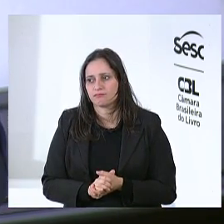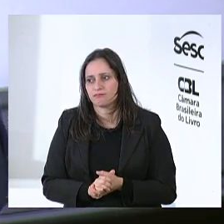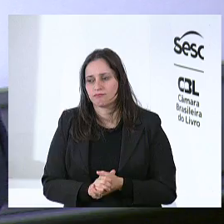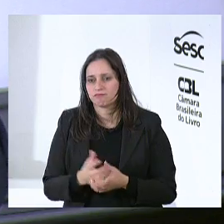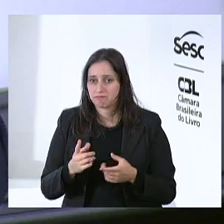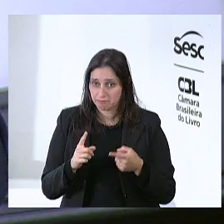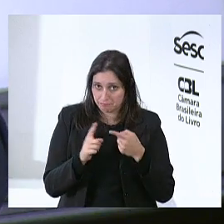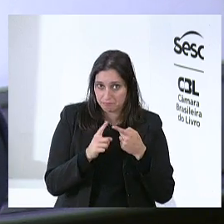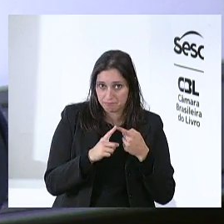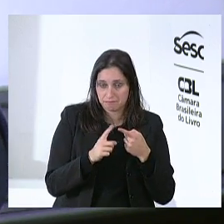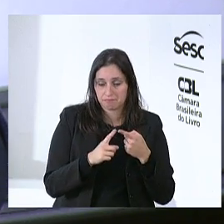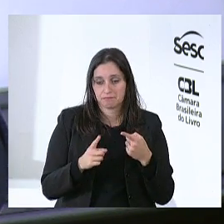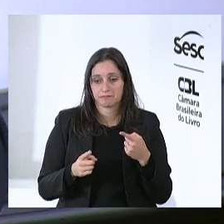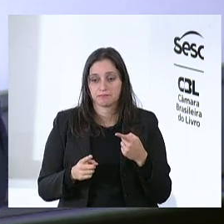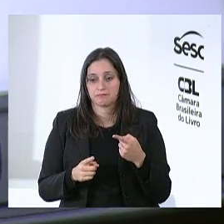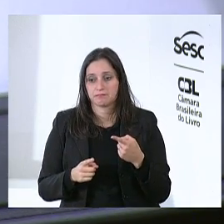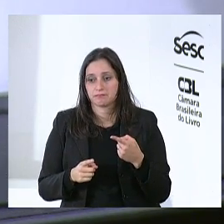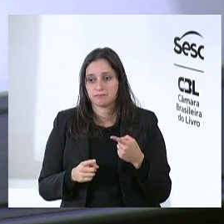Primeiro,